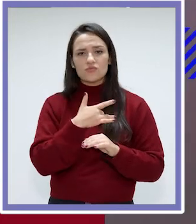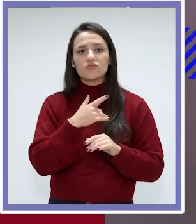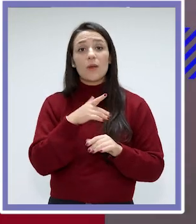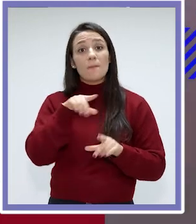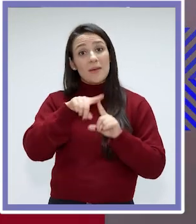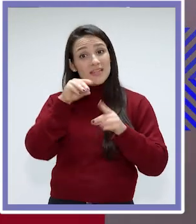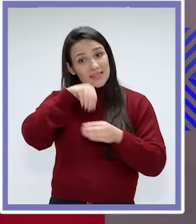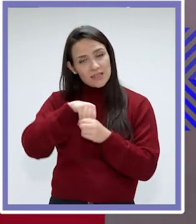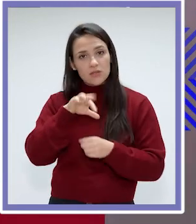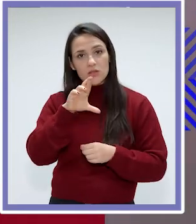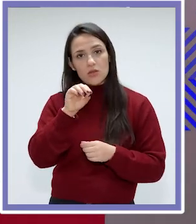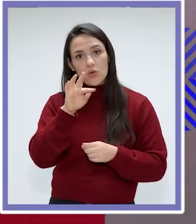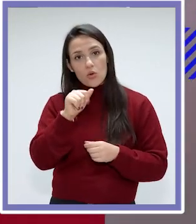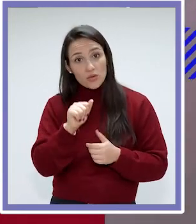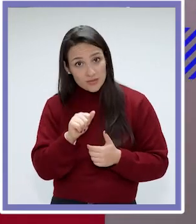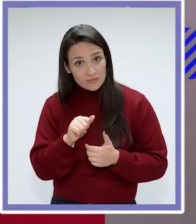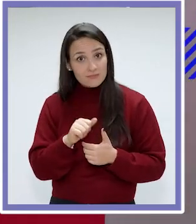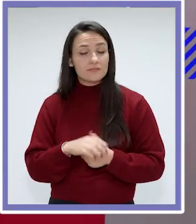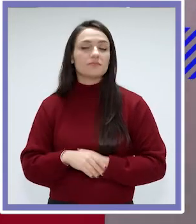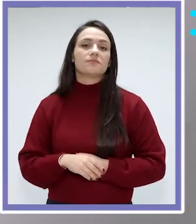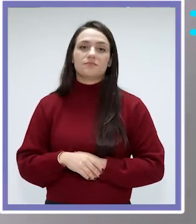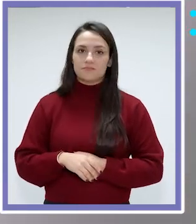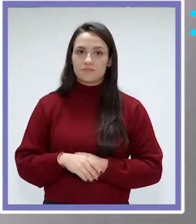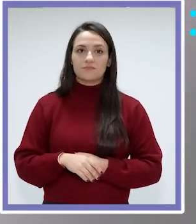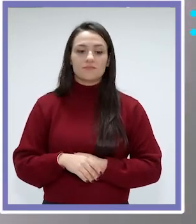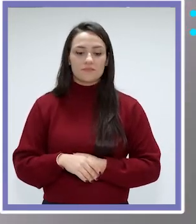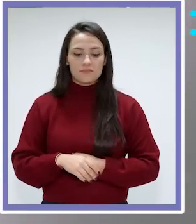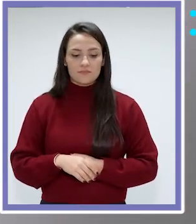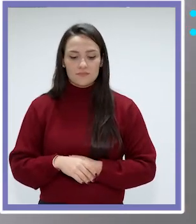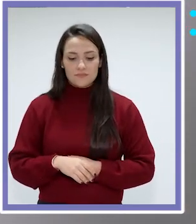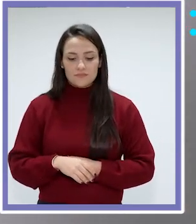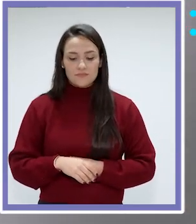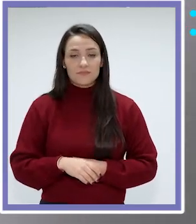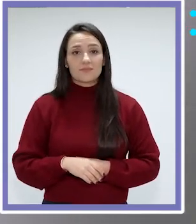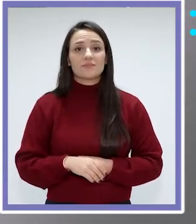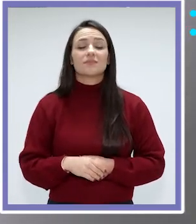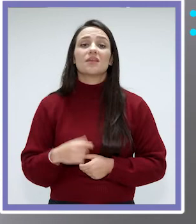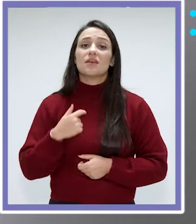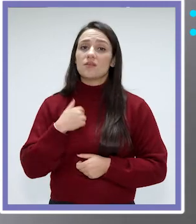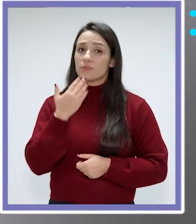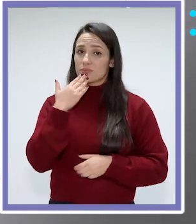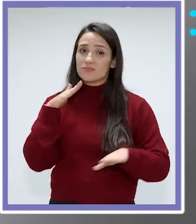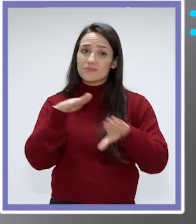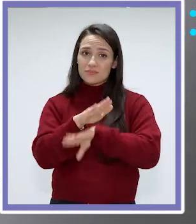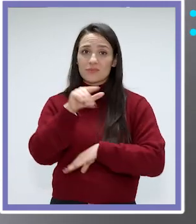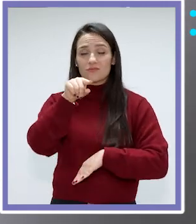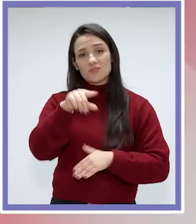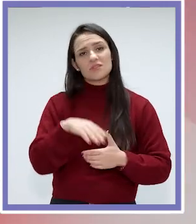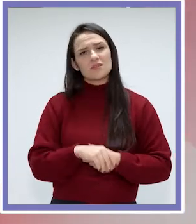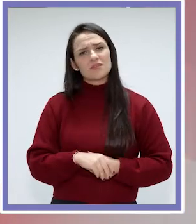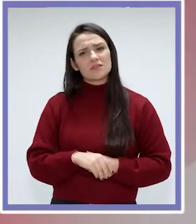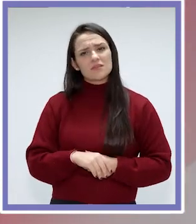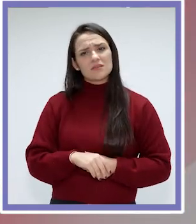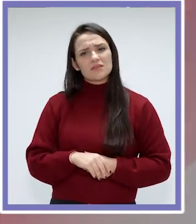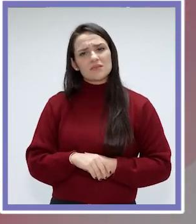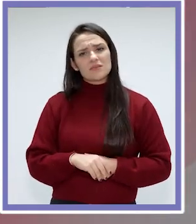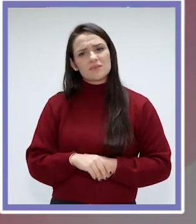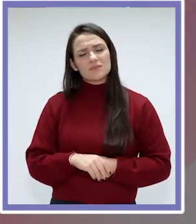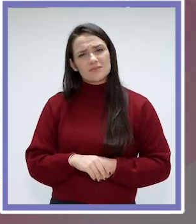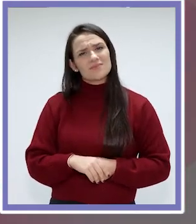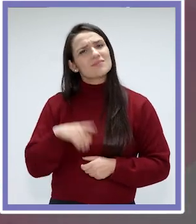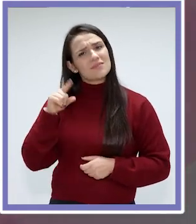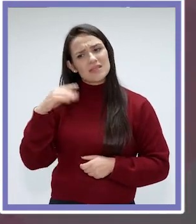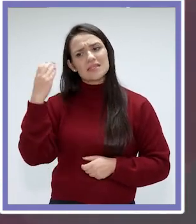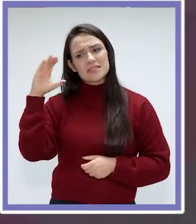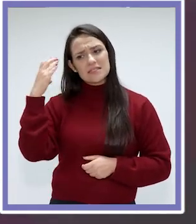Rota. Então, assim, começou um grande grupo. Acho que eu vou até pelo que eu ia falar agora. A ciência, de certa